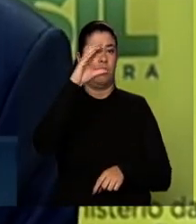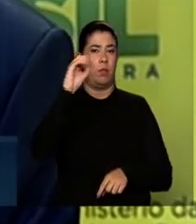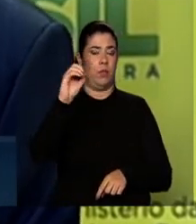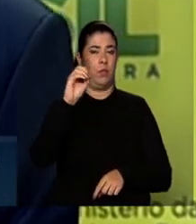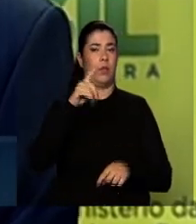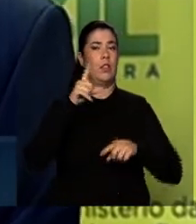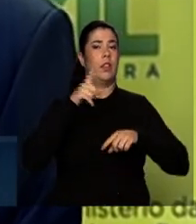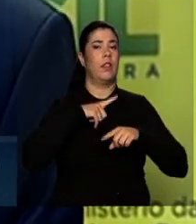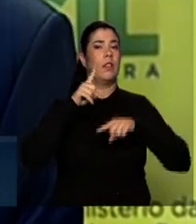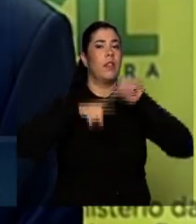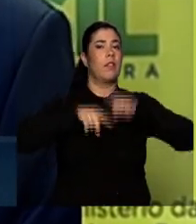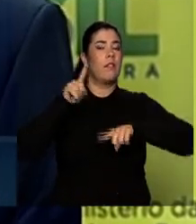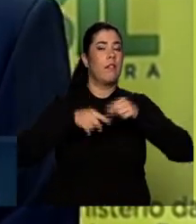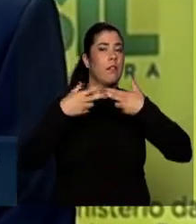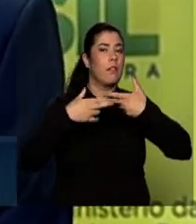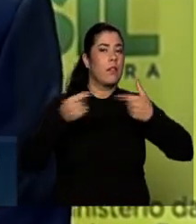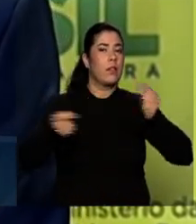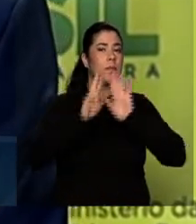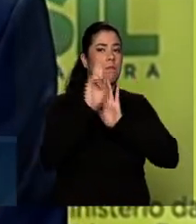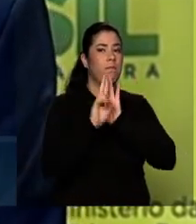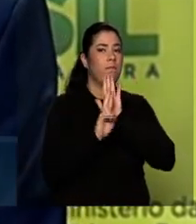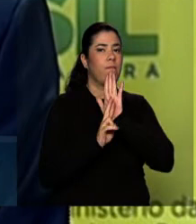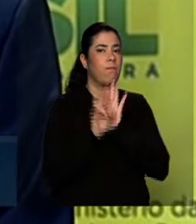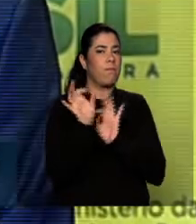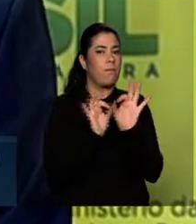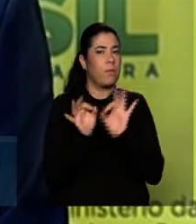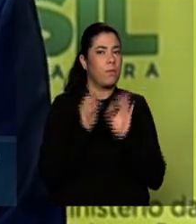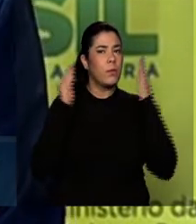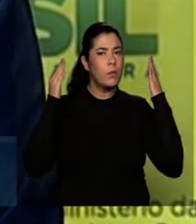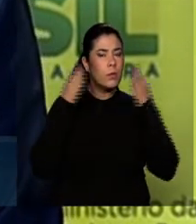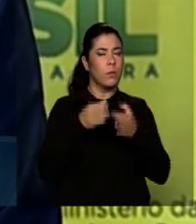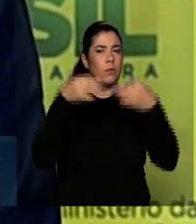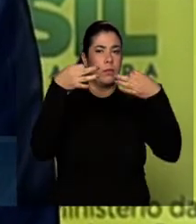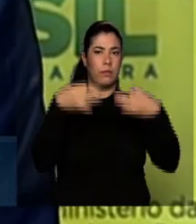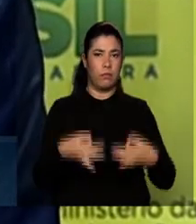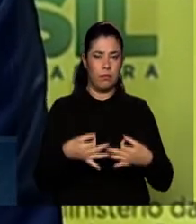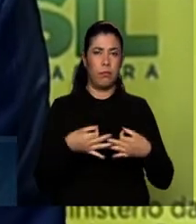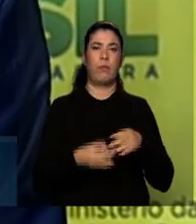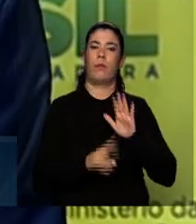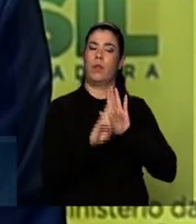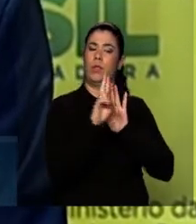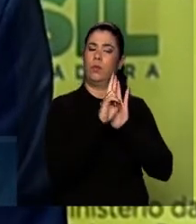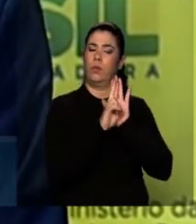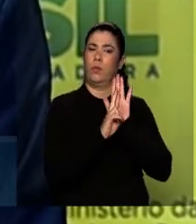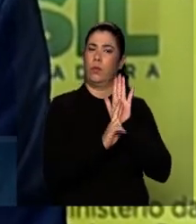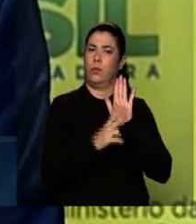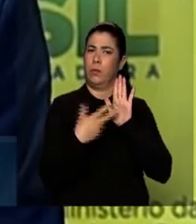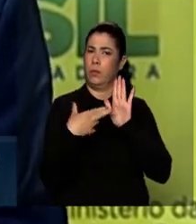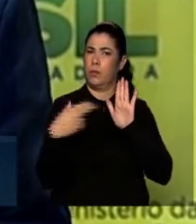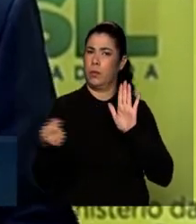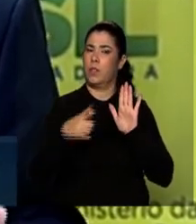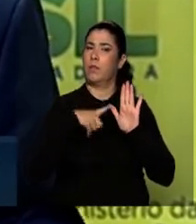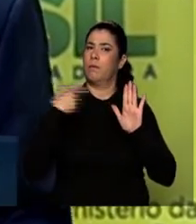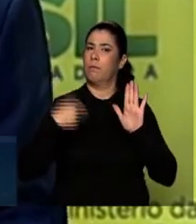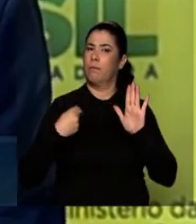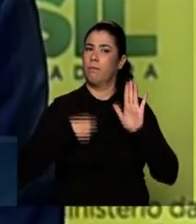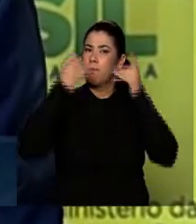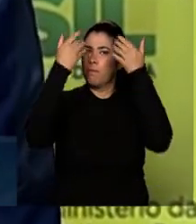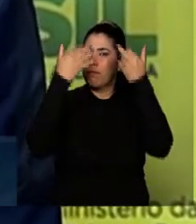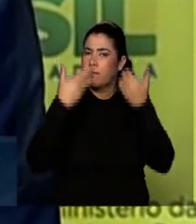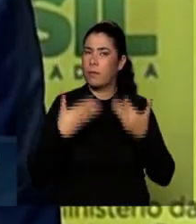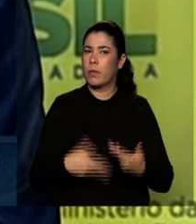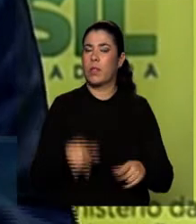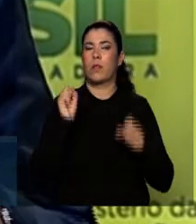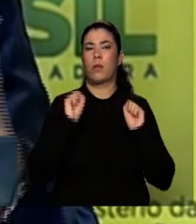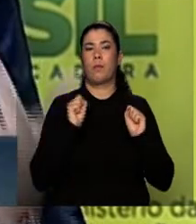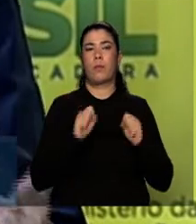insisto, critérios e parâmetros muito bem estabelecidos. Quer dizer, critérios que são justificáveis, que são